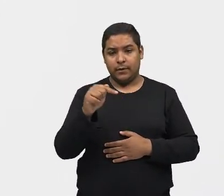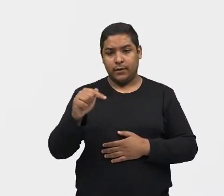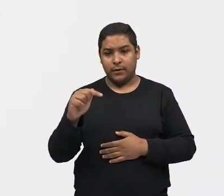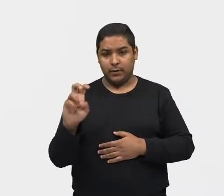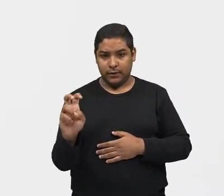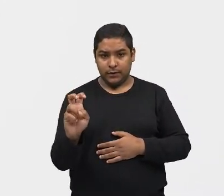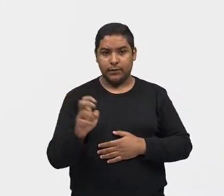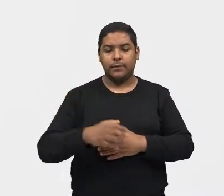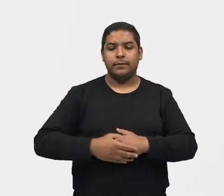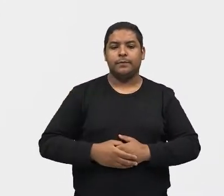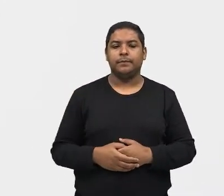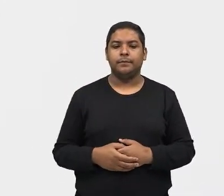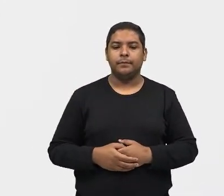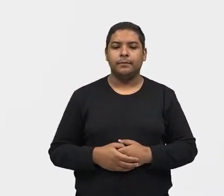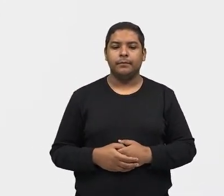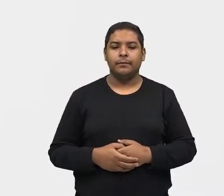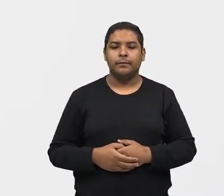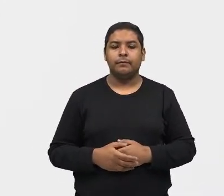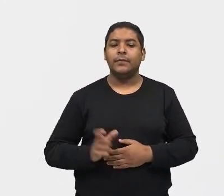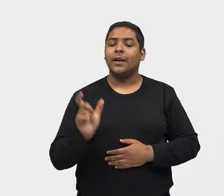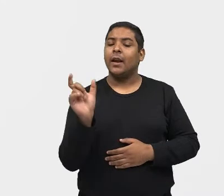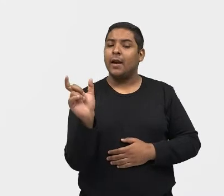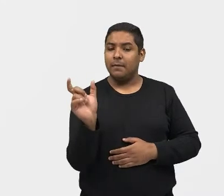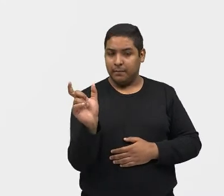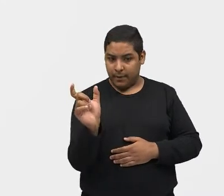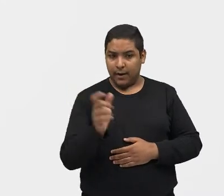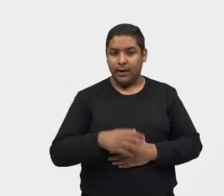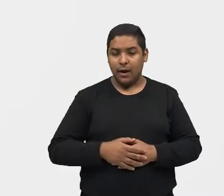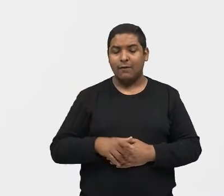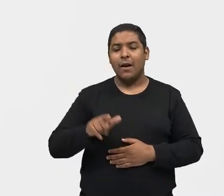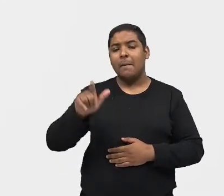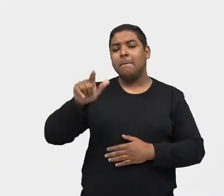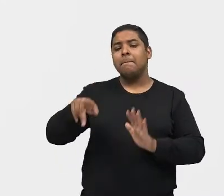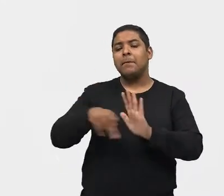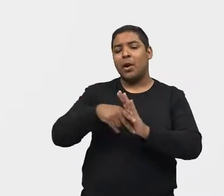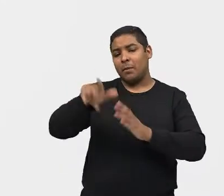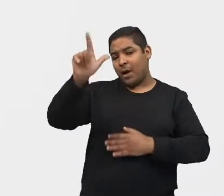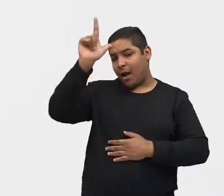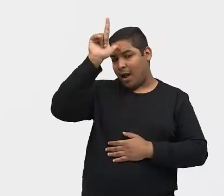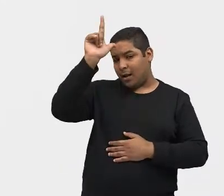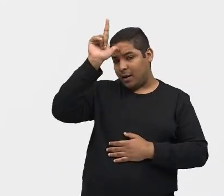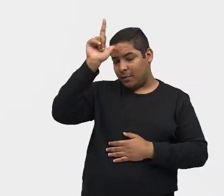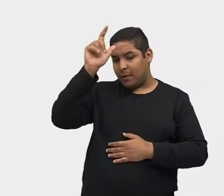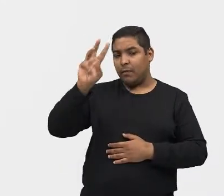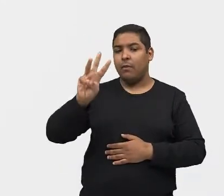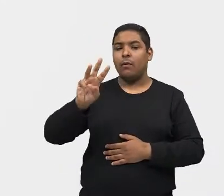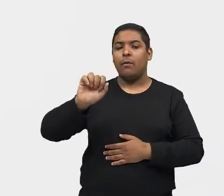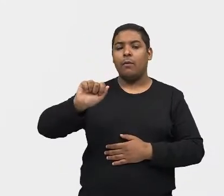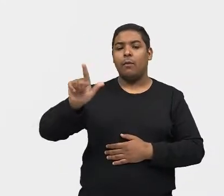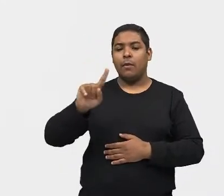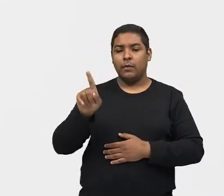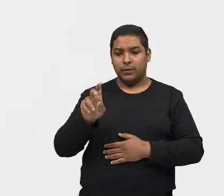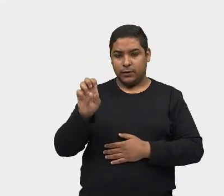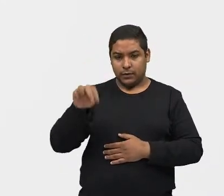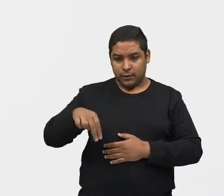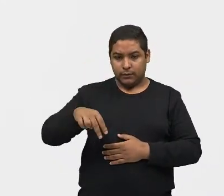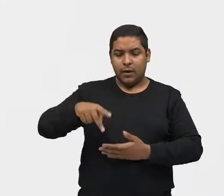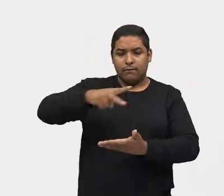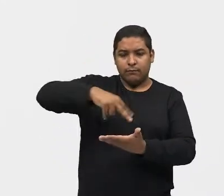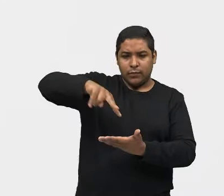1775, certo? A palavra tem origem no alemão, walsen, que significa girar